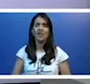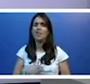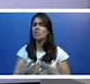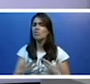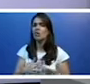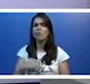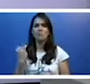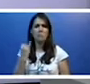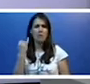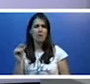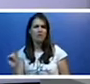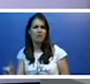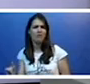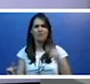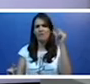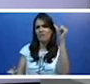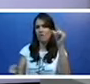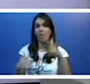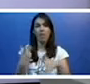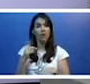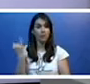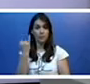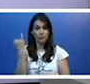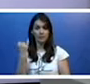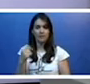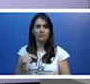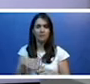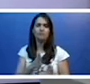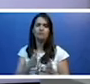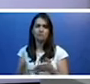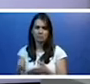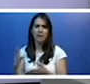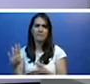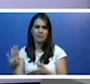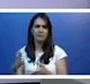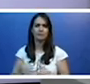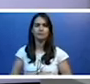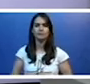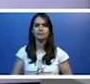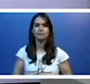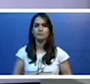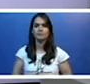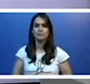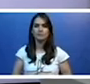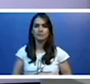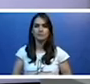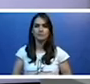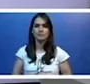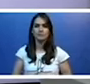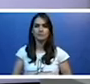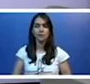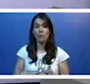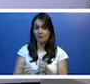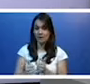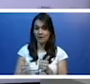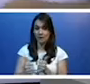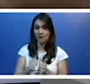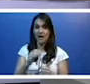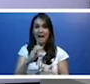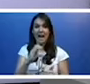diferença e esse 10 centímetros em relação ao PSB como ele tá encostado eu casei todo dia sente